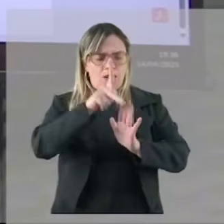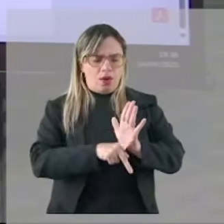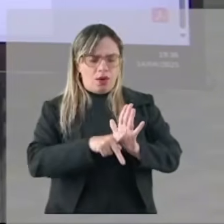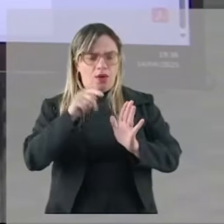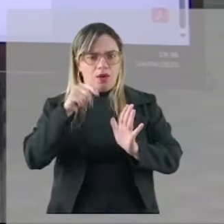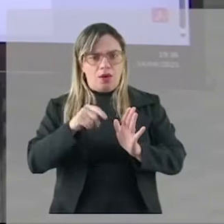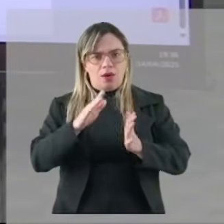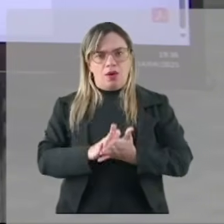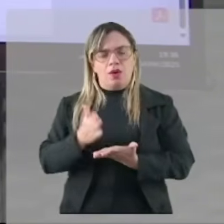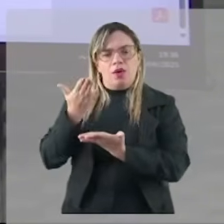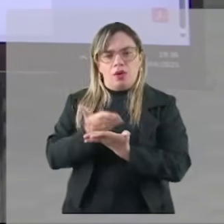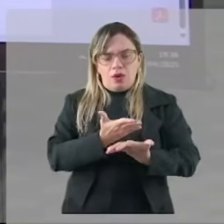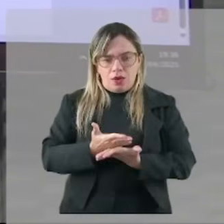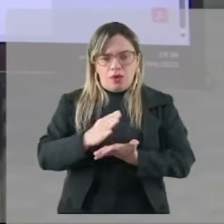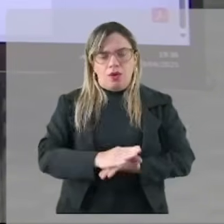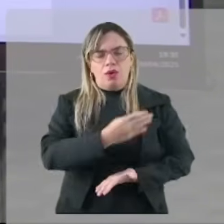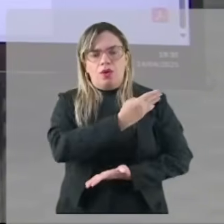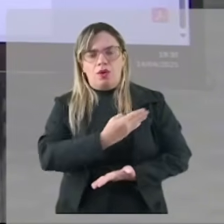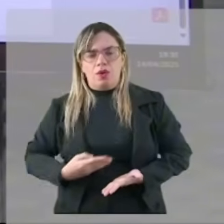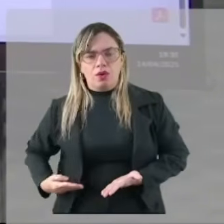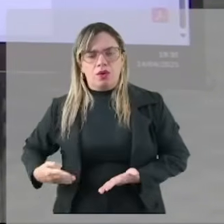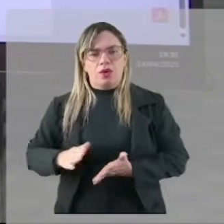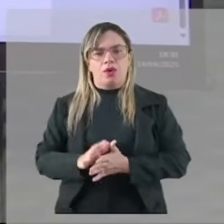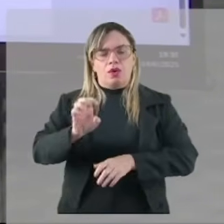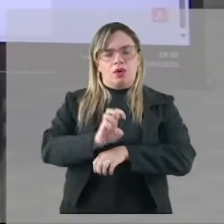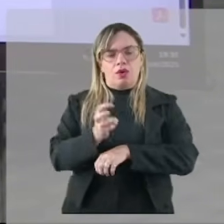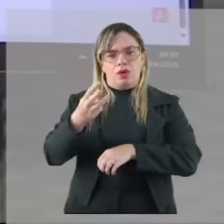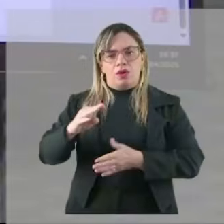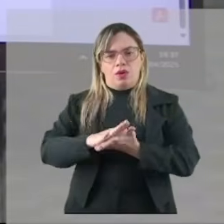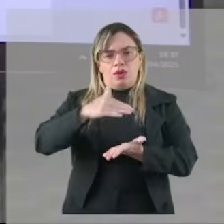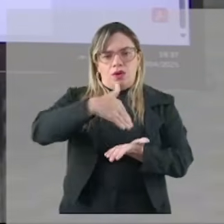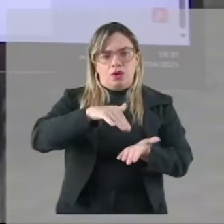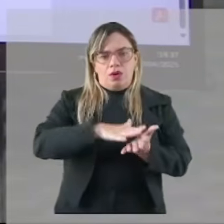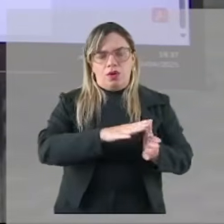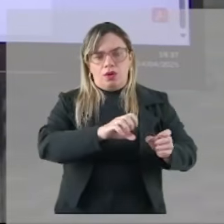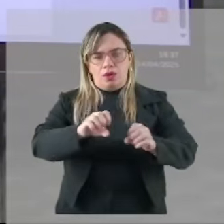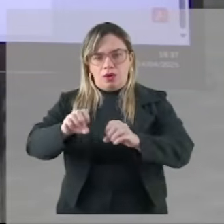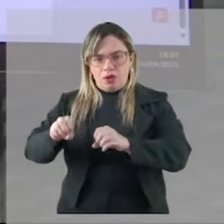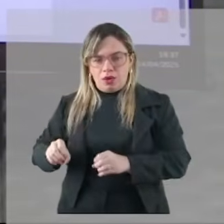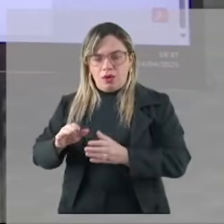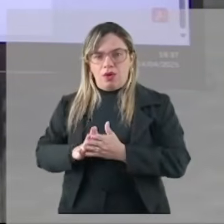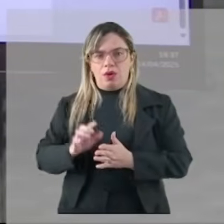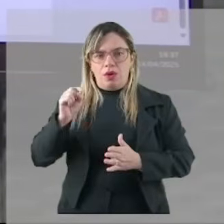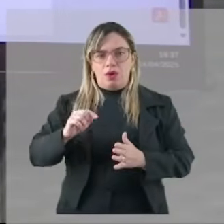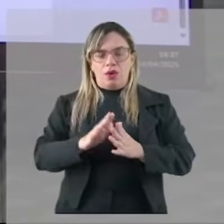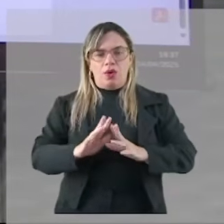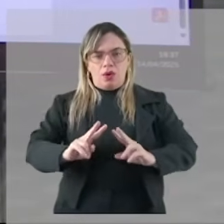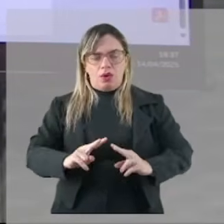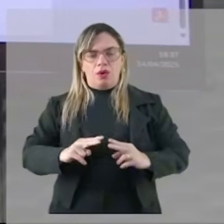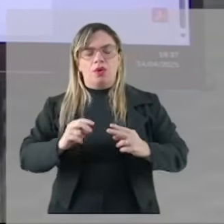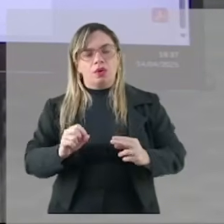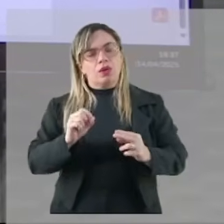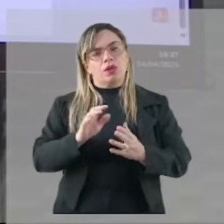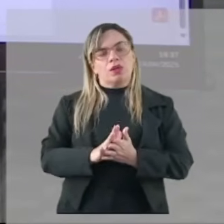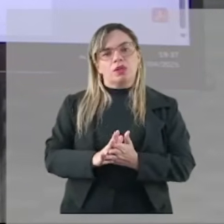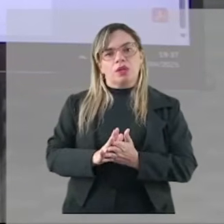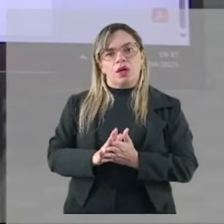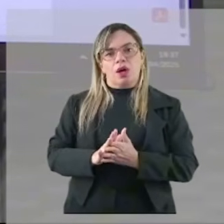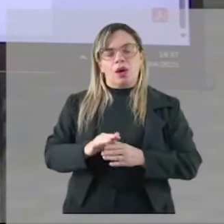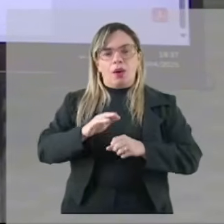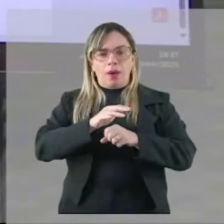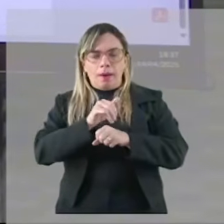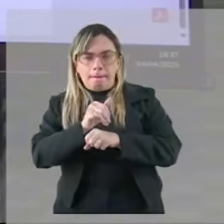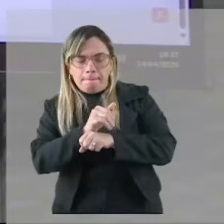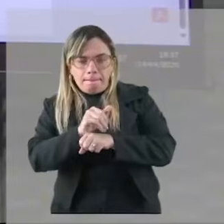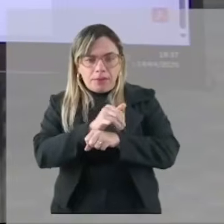Estuda Aí, tá? Do Governo do Estado do Maranhão, pela Secretaria de Educação, lá no canal da plataforma Gonçalves Dias. Então você é o